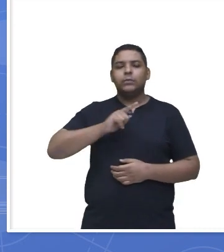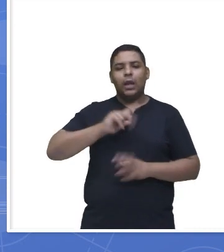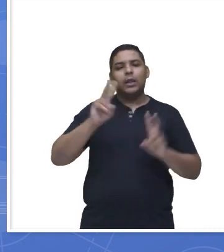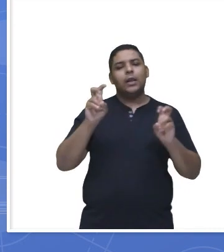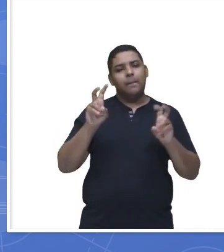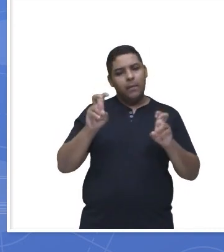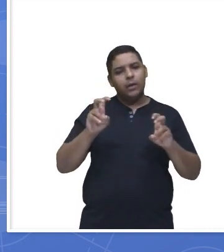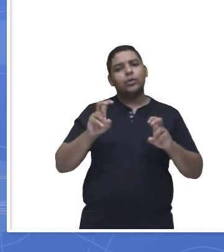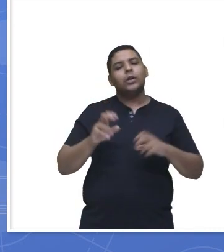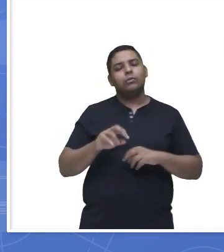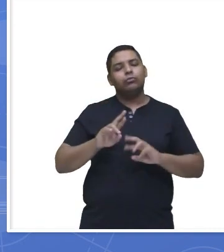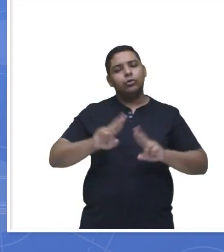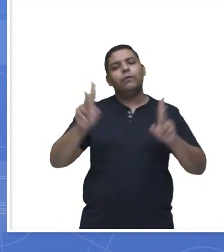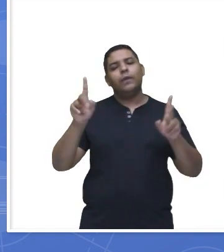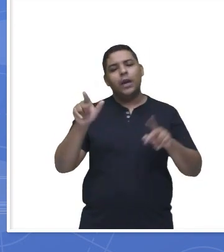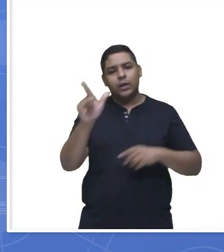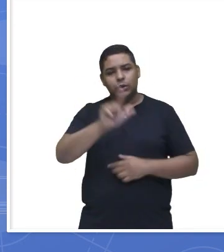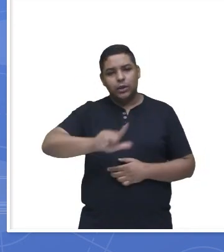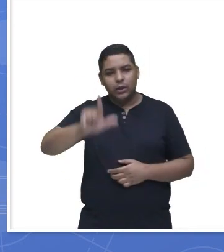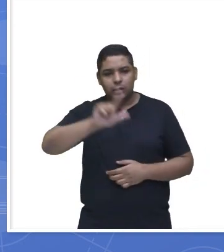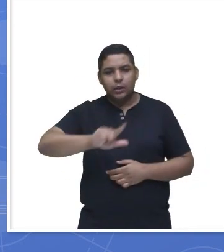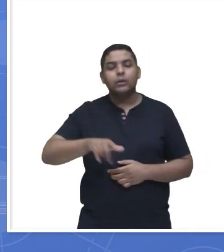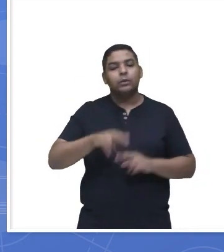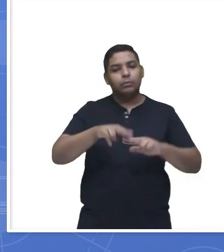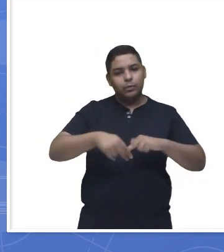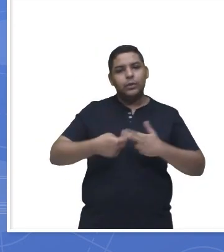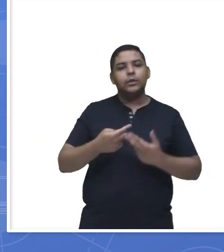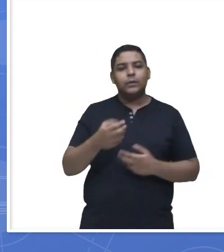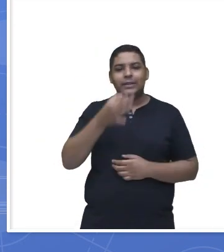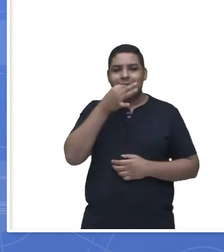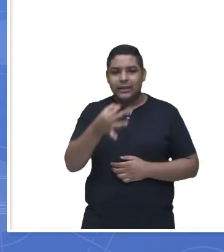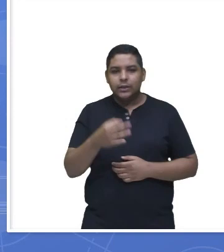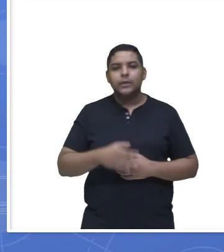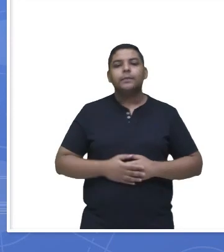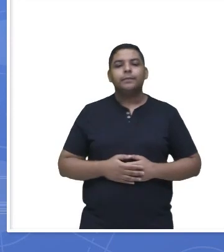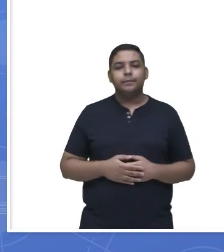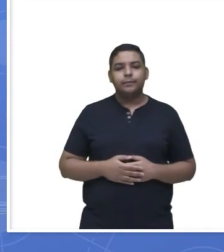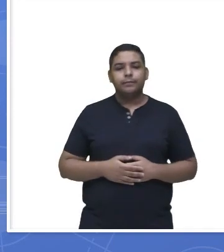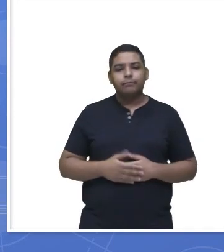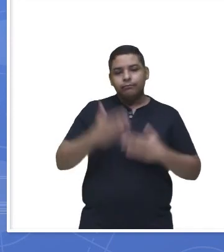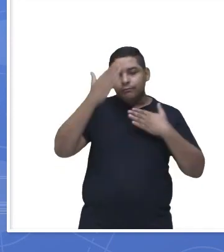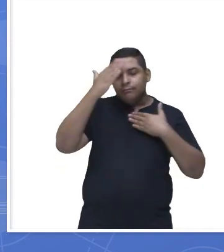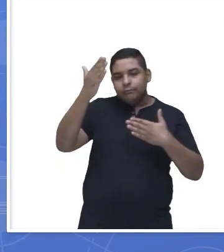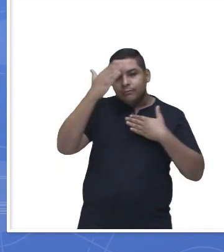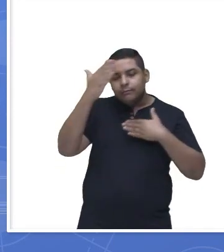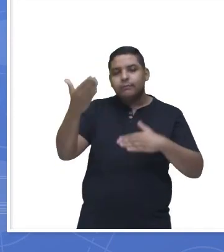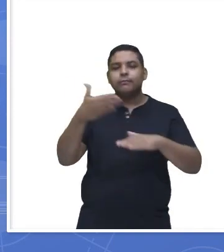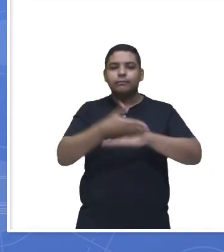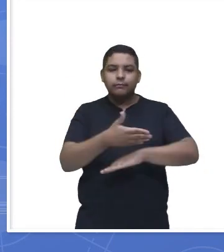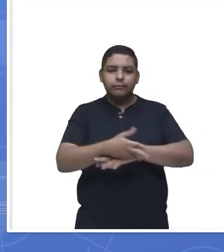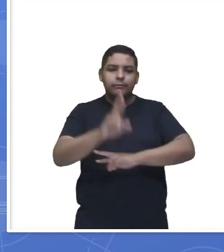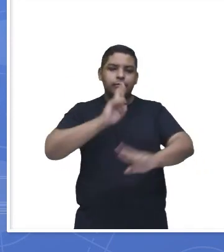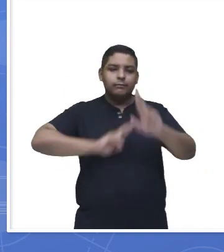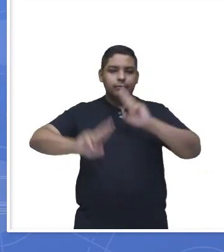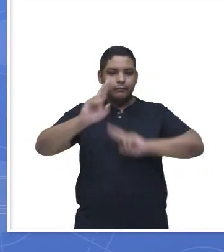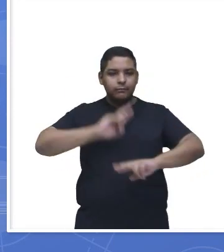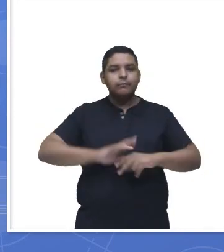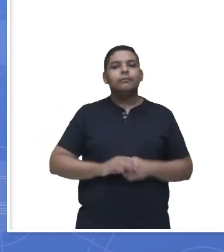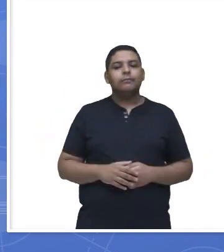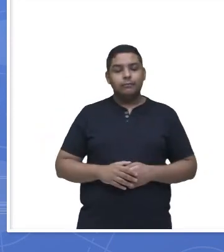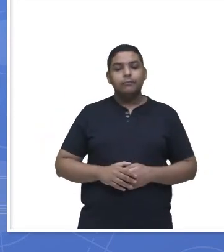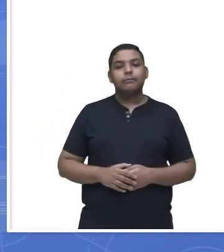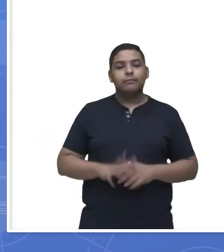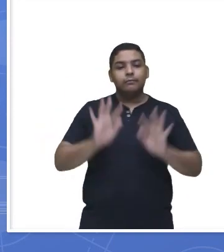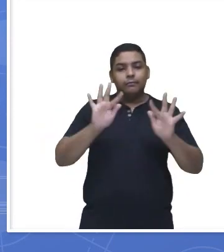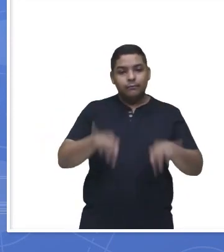para a literatura. Daí também as críticas recebidas, tá bom, meus amados? Então, olha, Muito obrigado pela participação de vocês. Finalista, fica